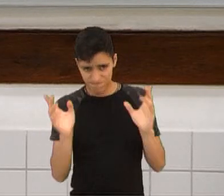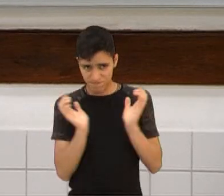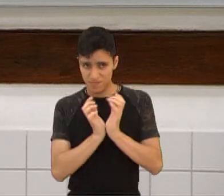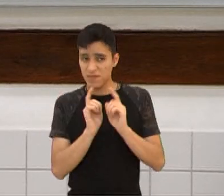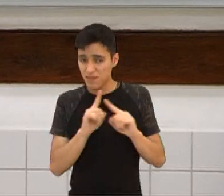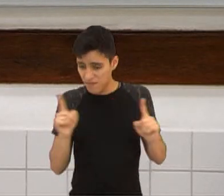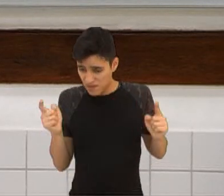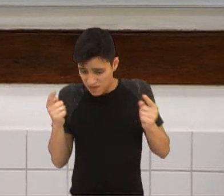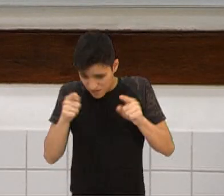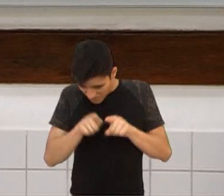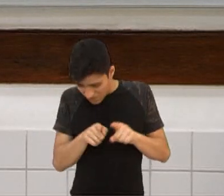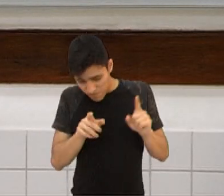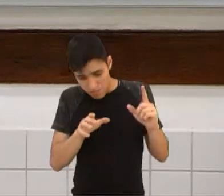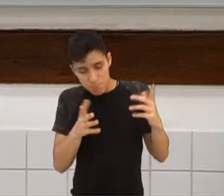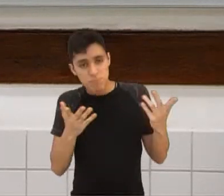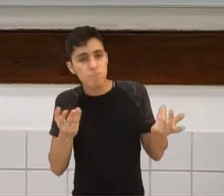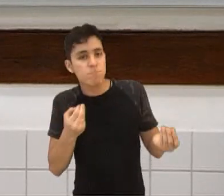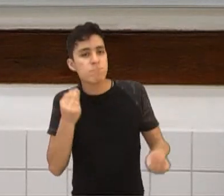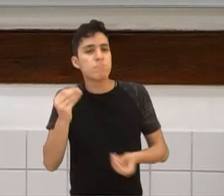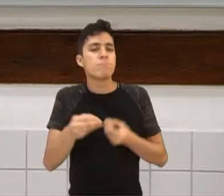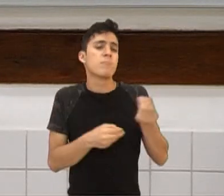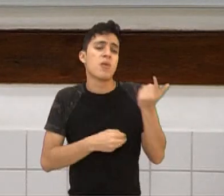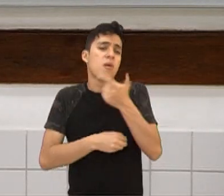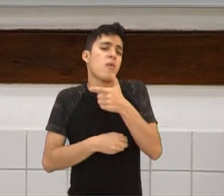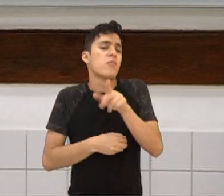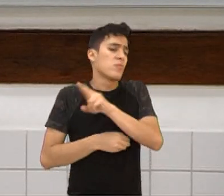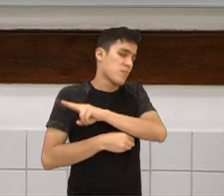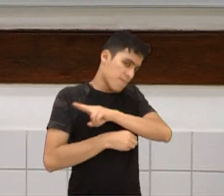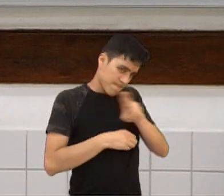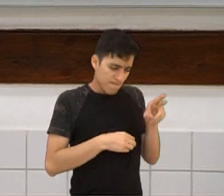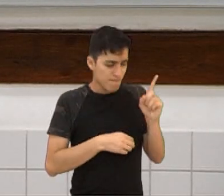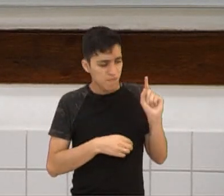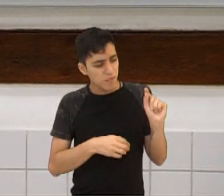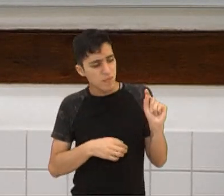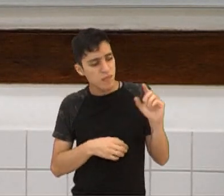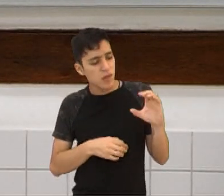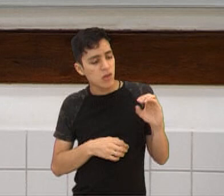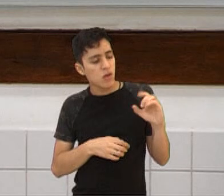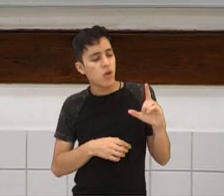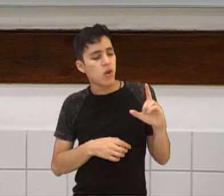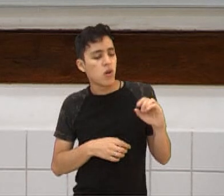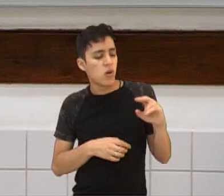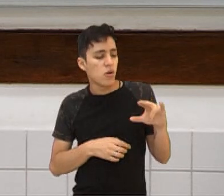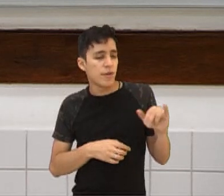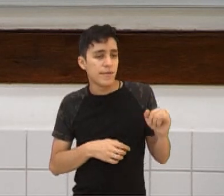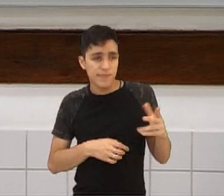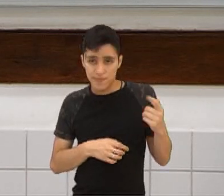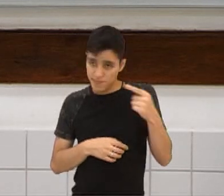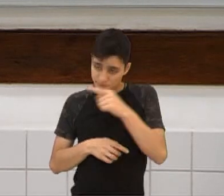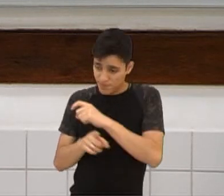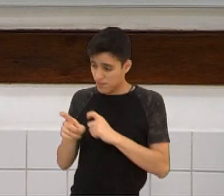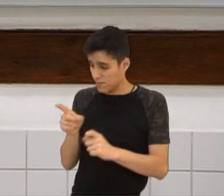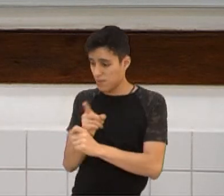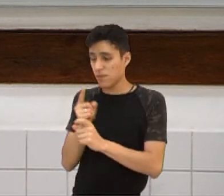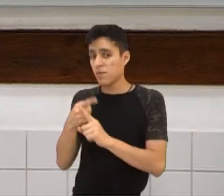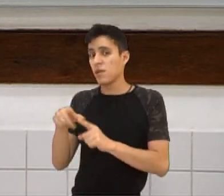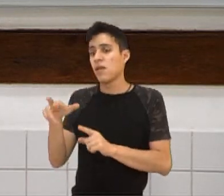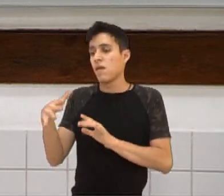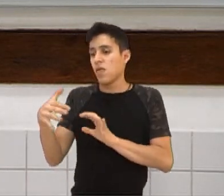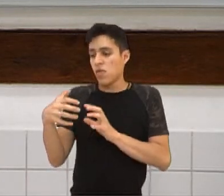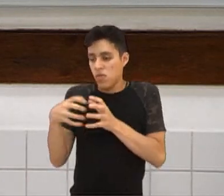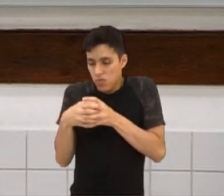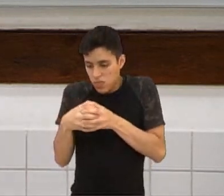eles são grudados anatomicamente, a gente tem outro nome. A gente chama de colônia. Tá? Isso aqui, então, é uma sociedade porque eles não são